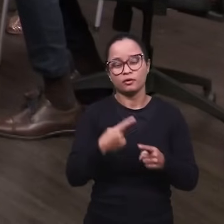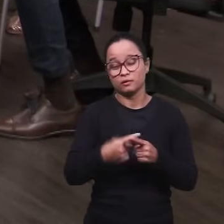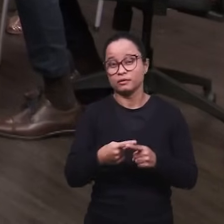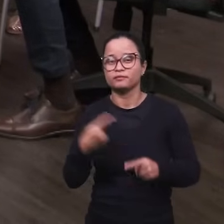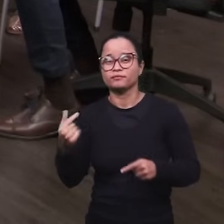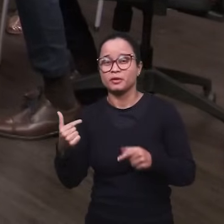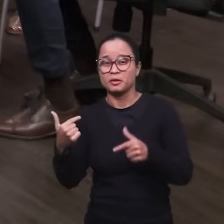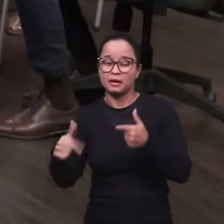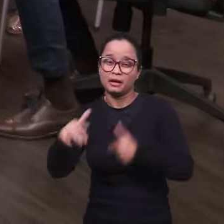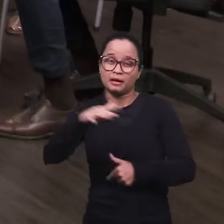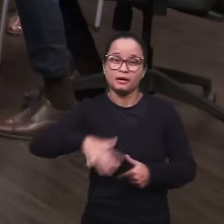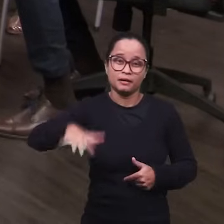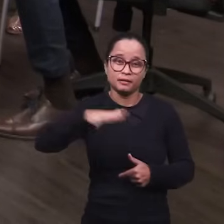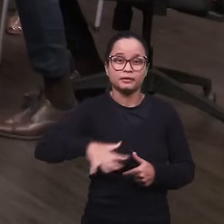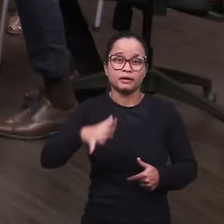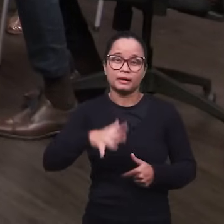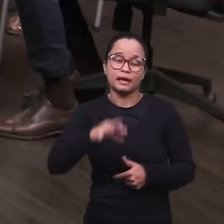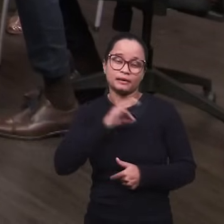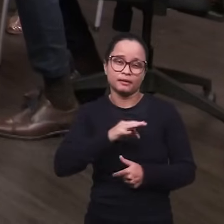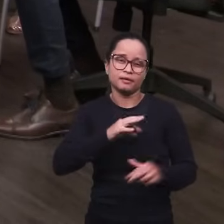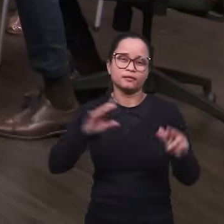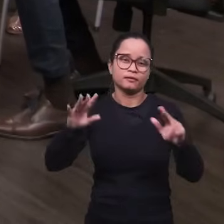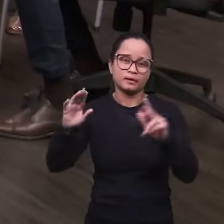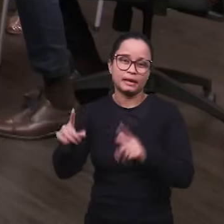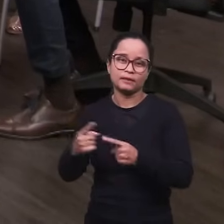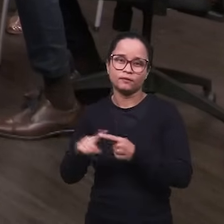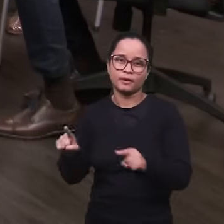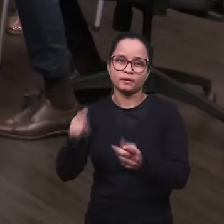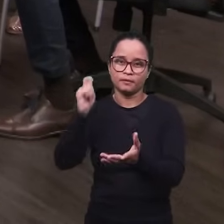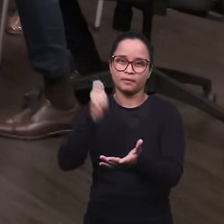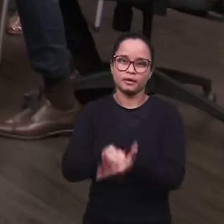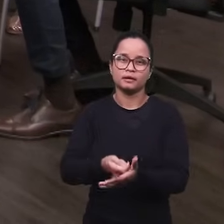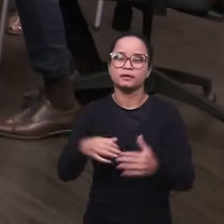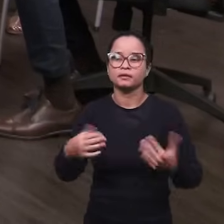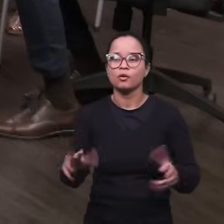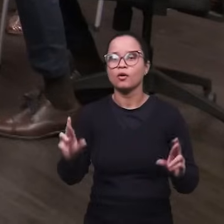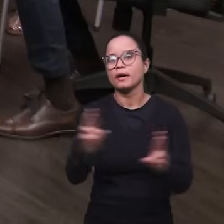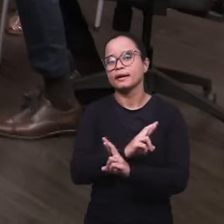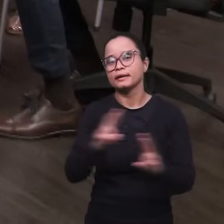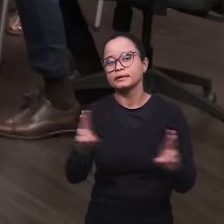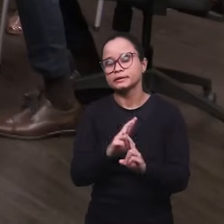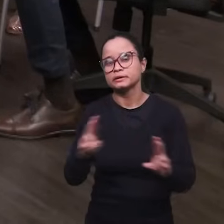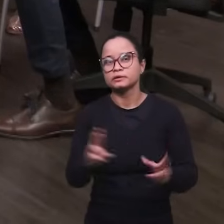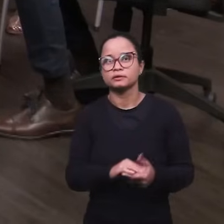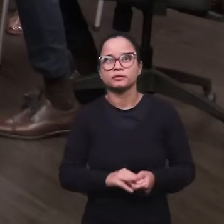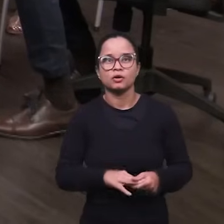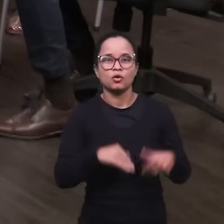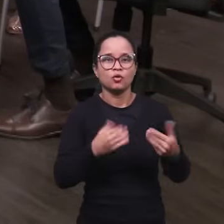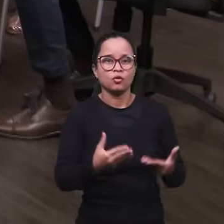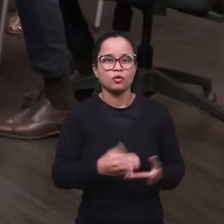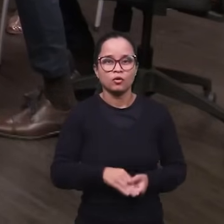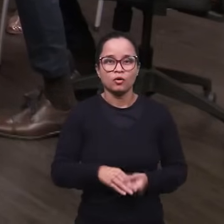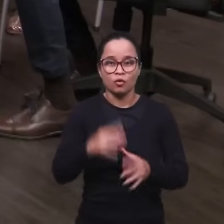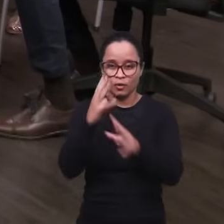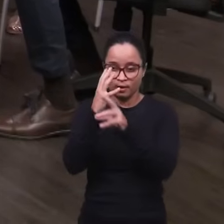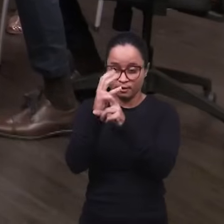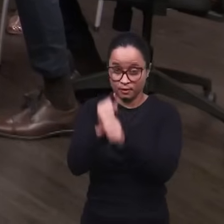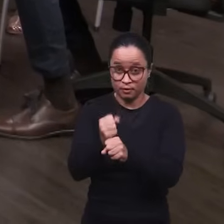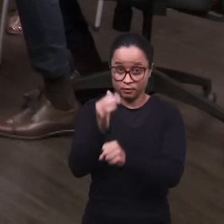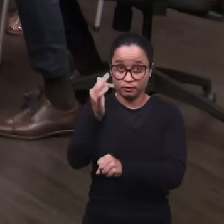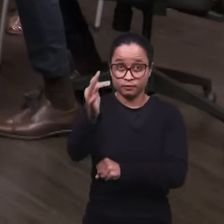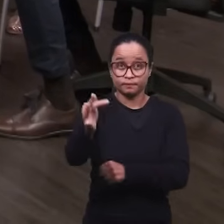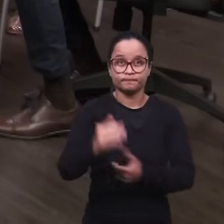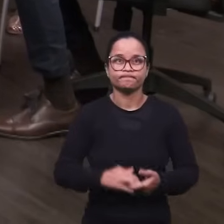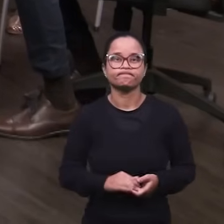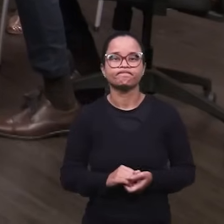mais, mas que ele faz a sua contribuição. Então, qual é a relação dessa contribuição com esse coeficiente, com esse cálculo lá